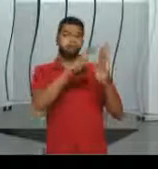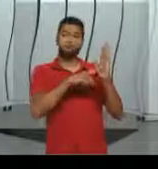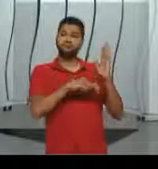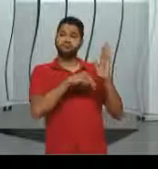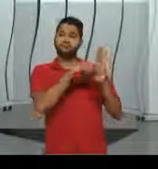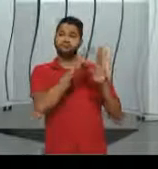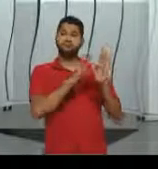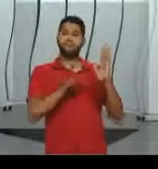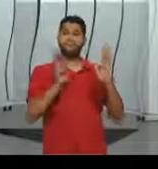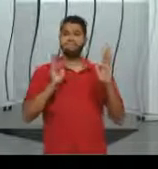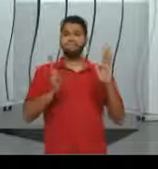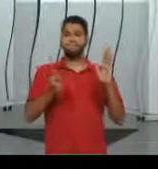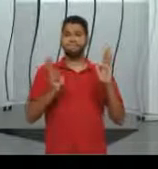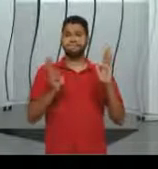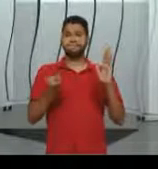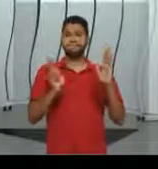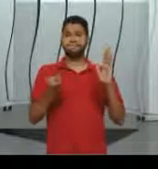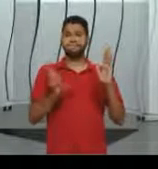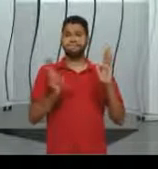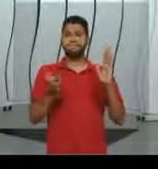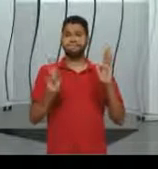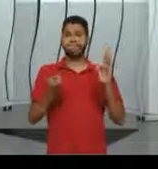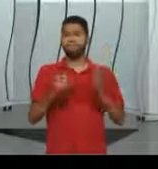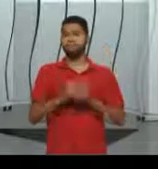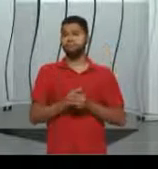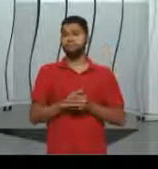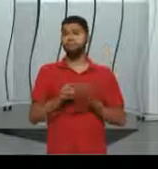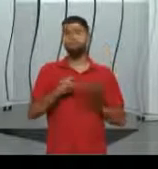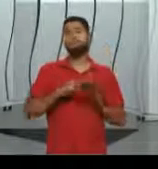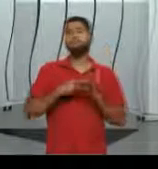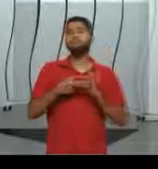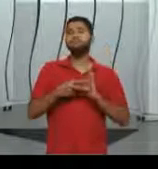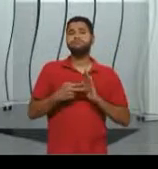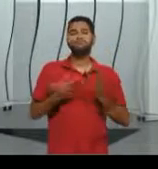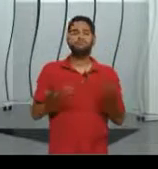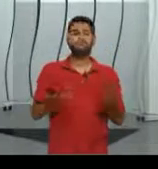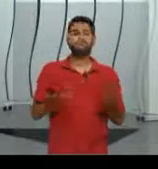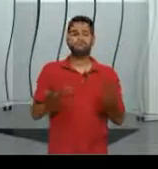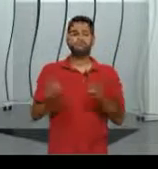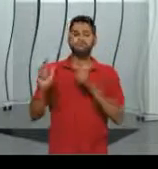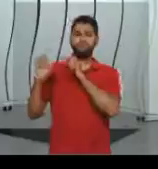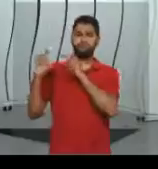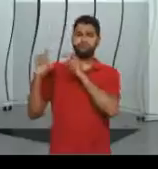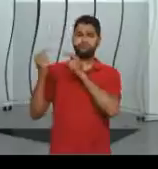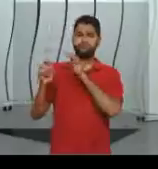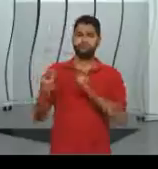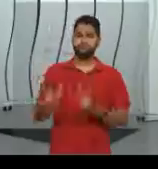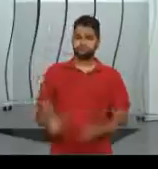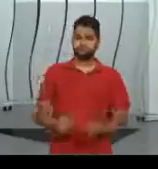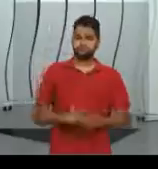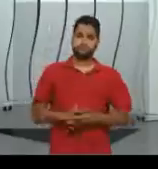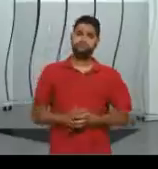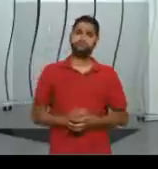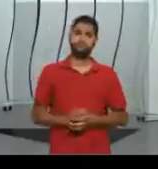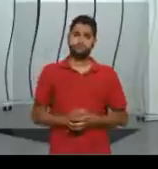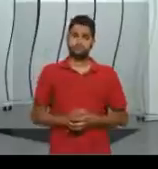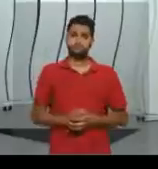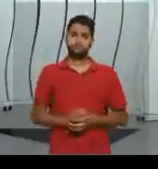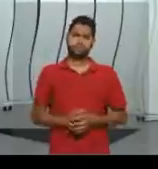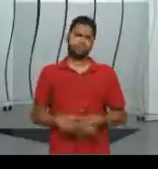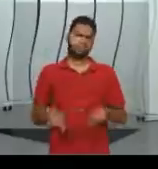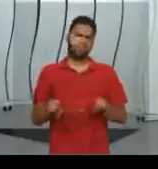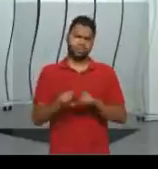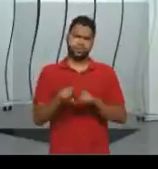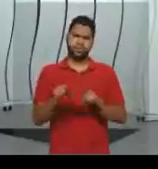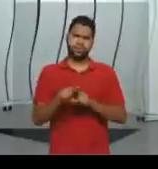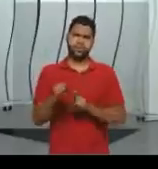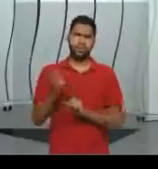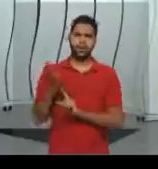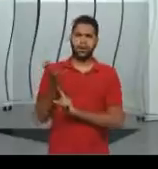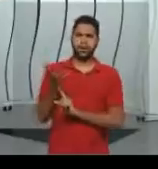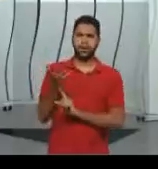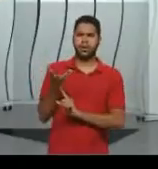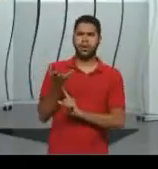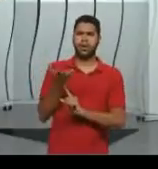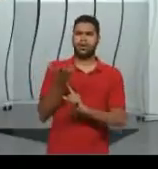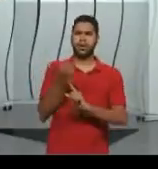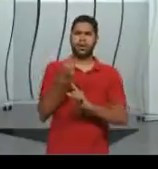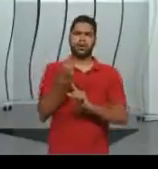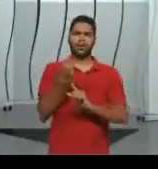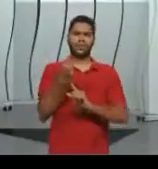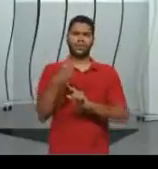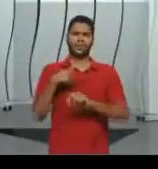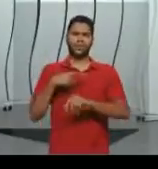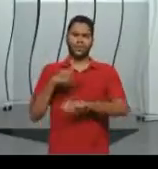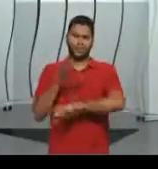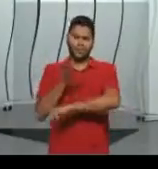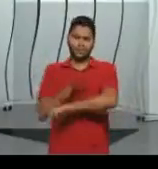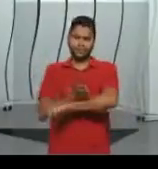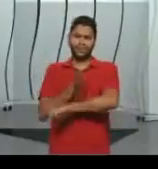pintura feita na tela, ou seja, tradicional, né? Assim como a arte da Idade